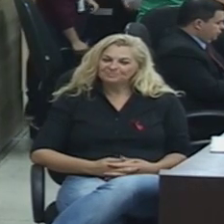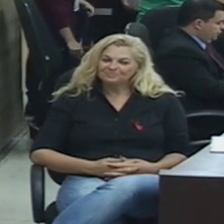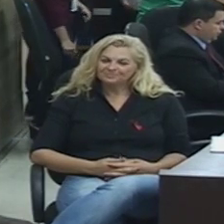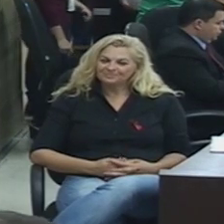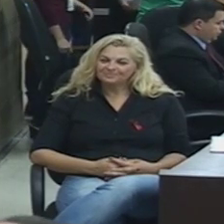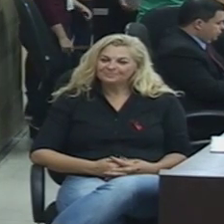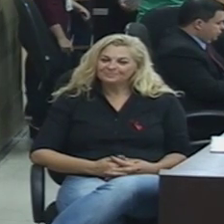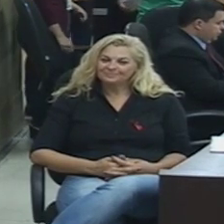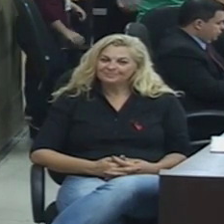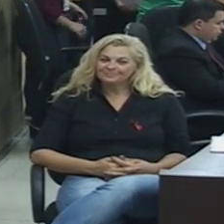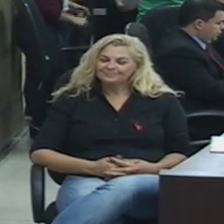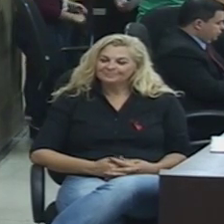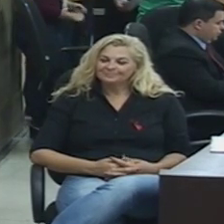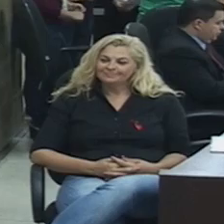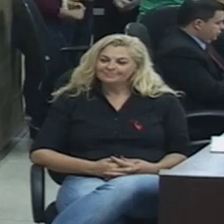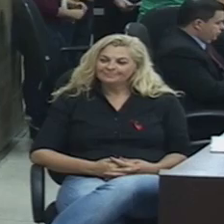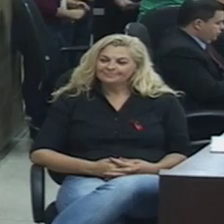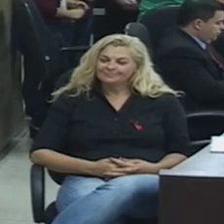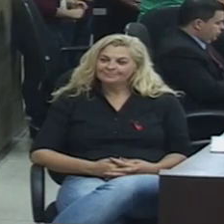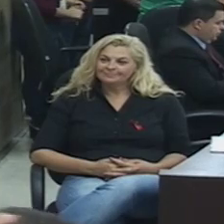435/2014, e a regulamentação